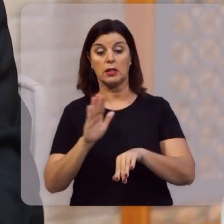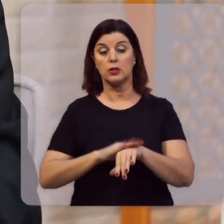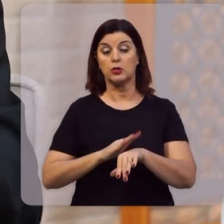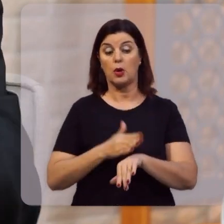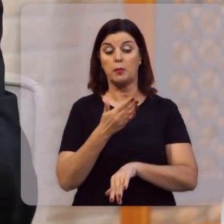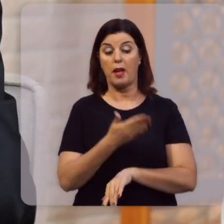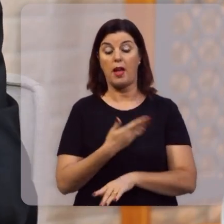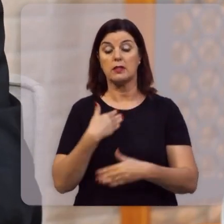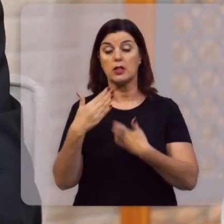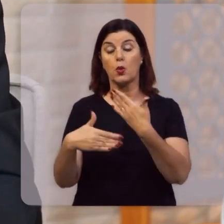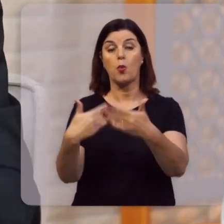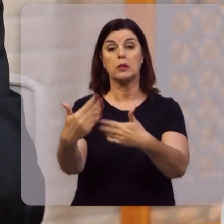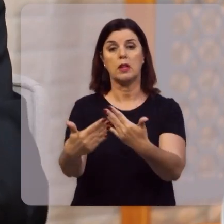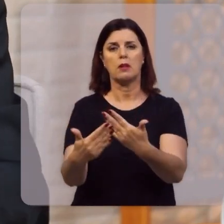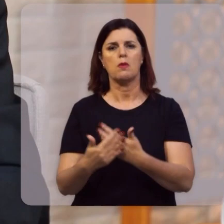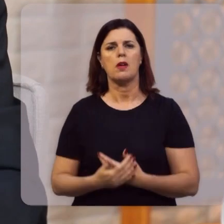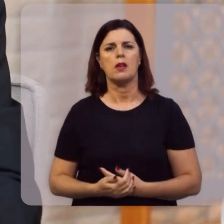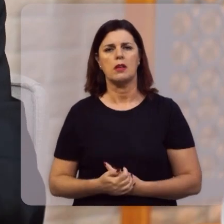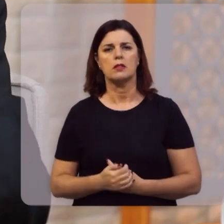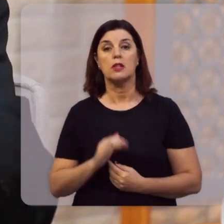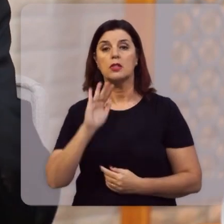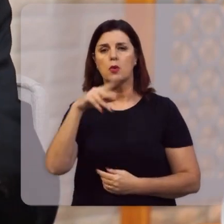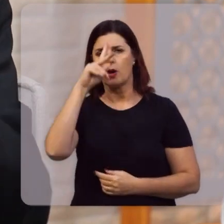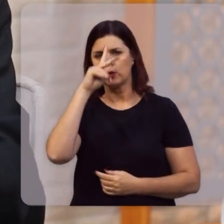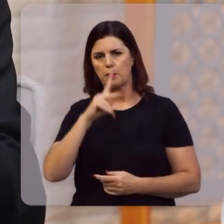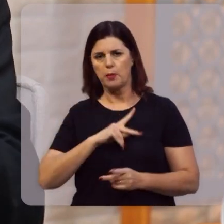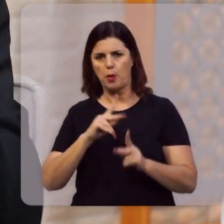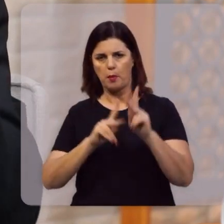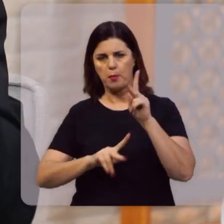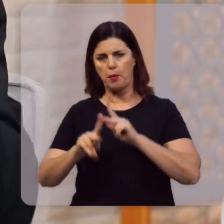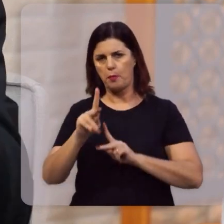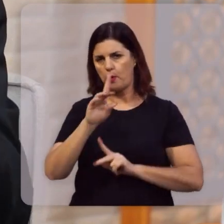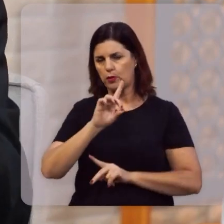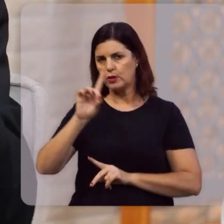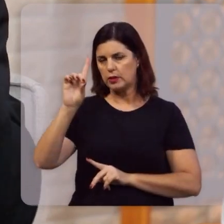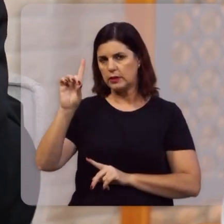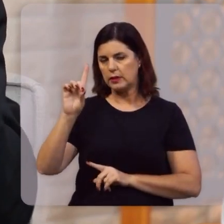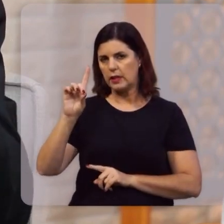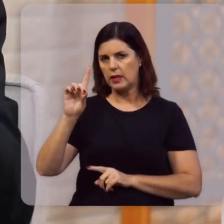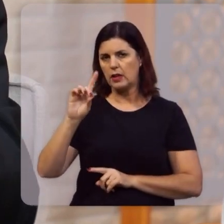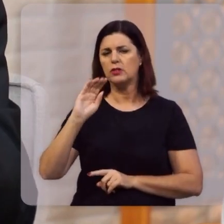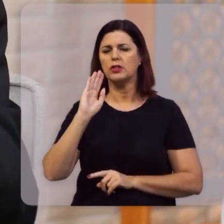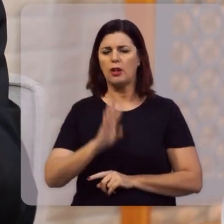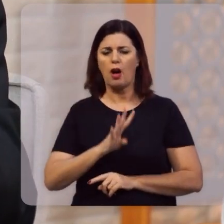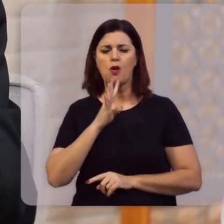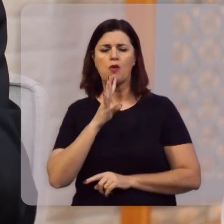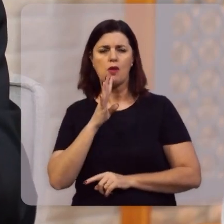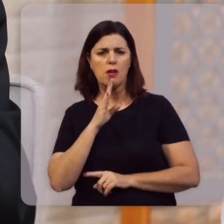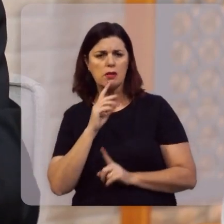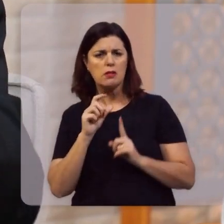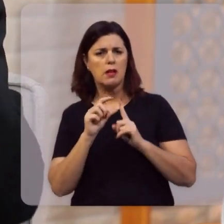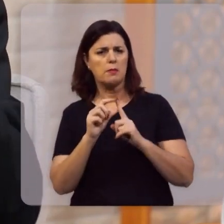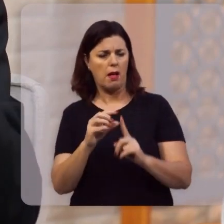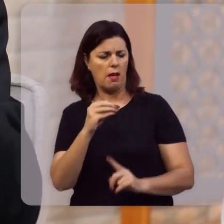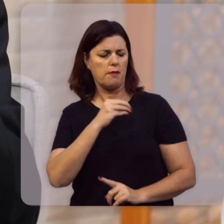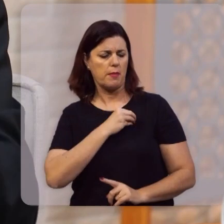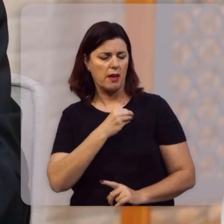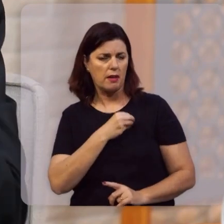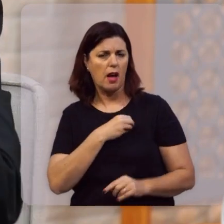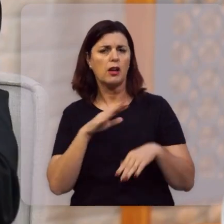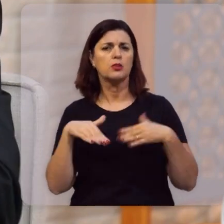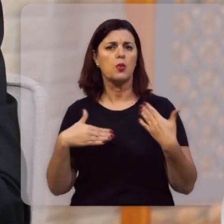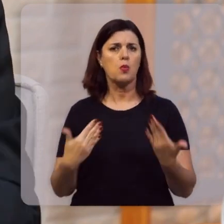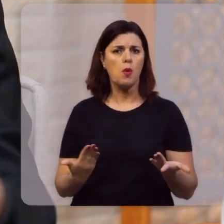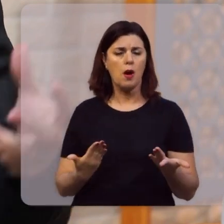isso, sobre essas consequências de quando o próprio povo de Deus, apesar de já conhecer a realidade do pecado e a sua própria